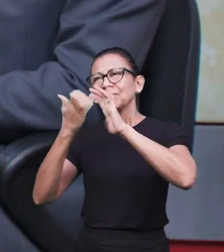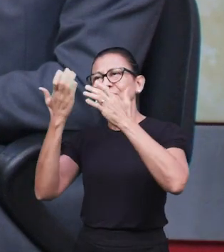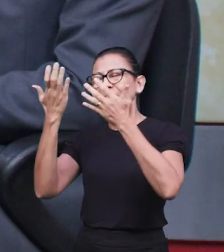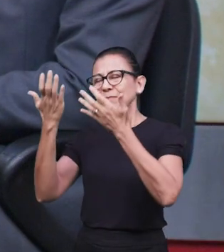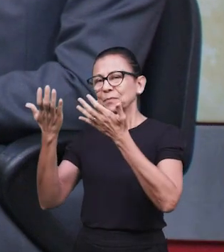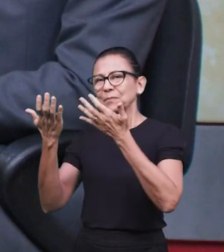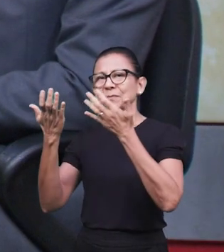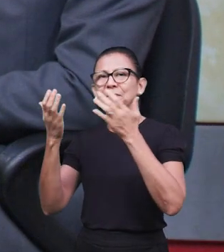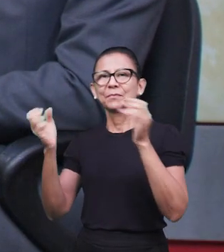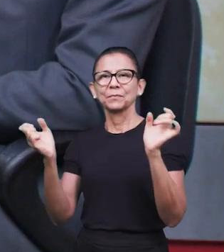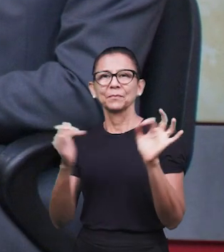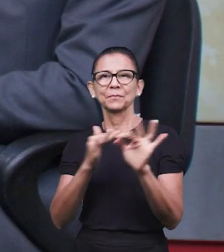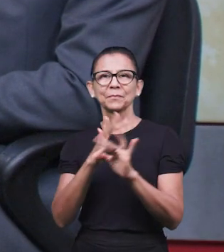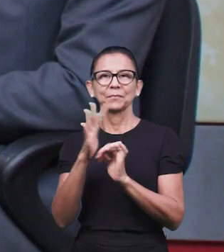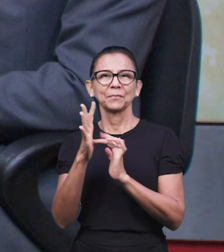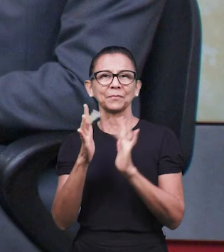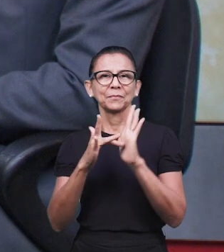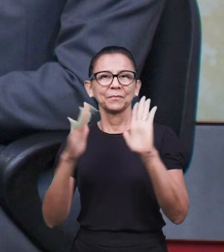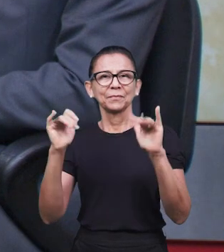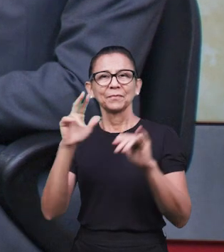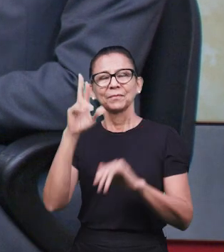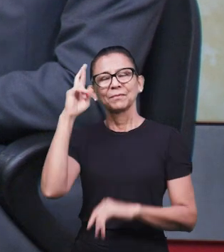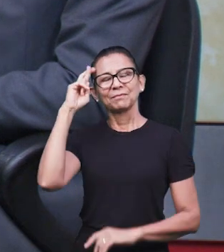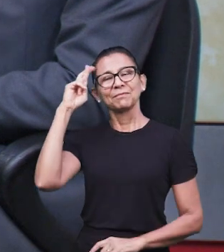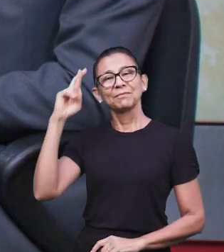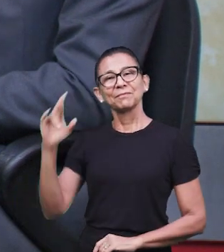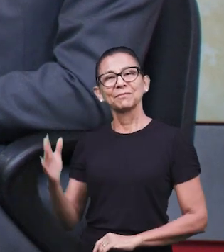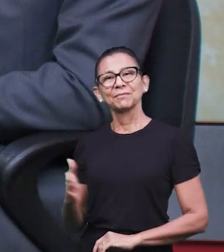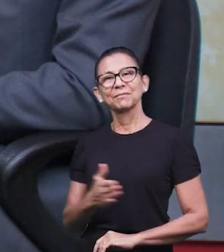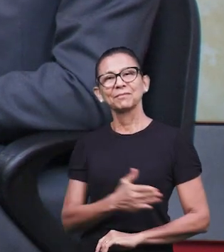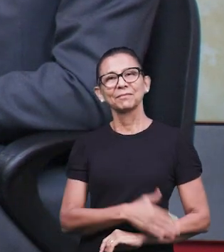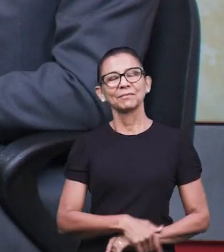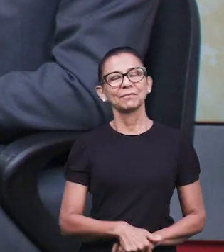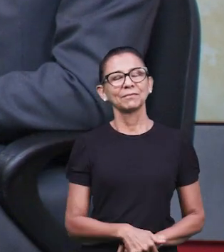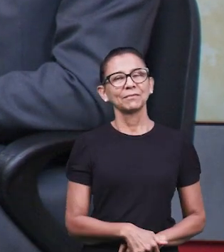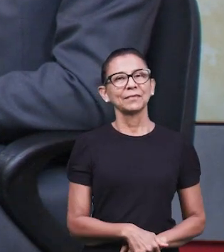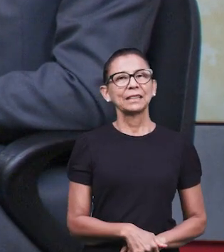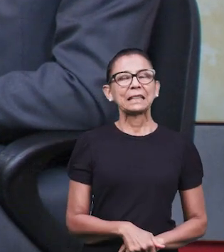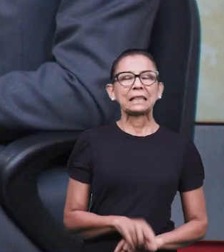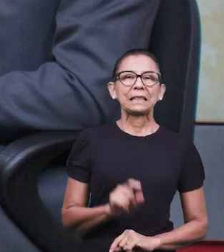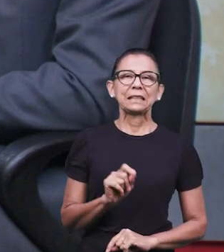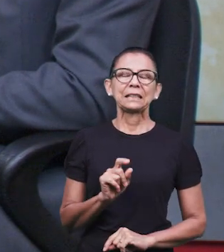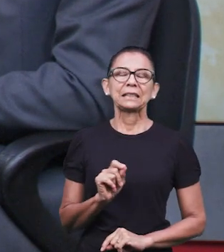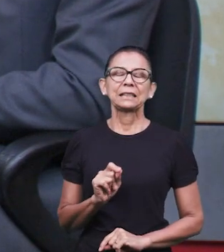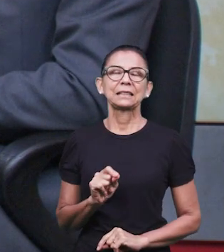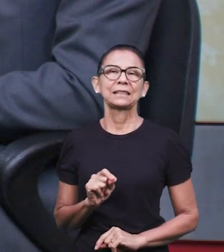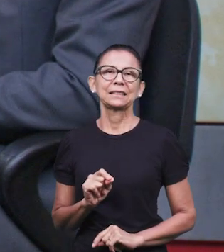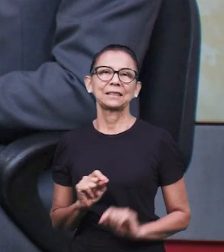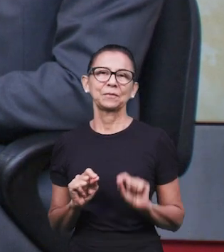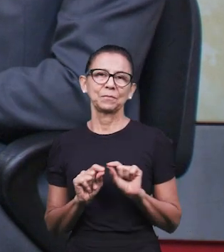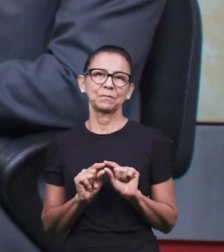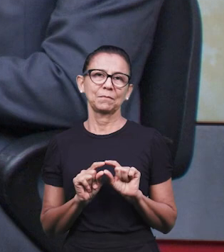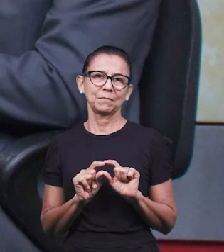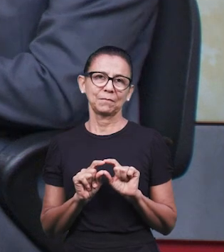louvor seja dado a ele. Ao Senhor. Glória, né? A Jesus, louvado seja o nome do Senhor. Tem uma expressão que